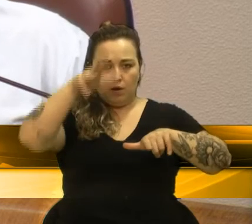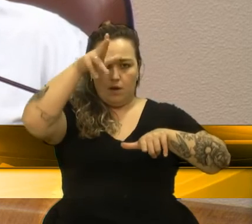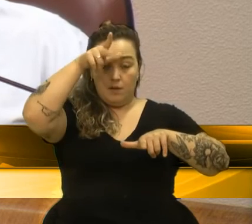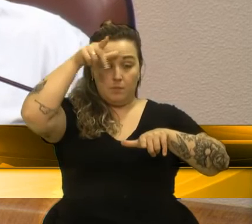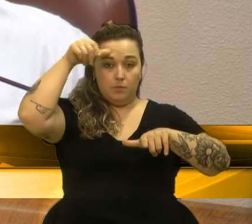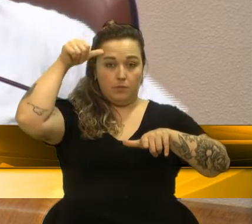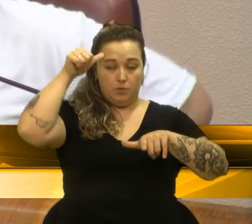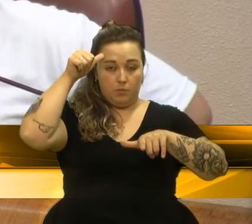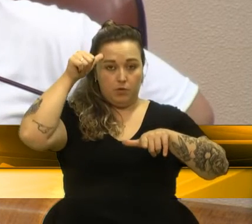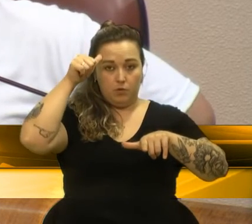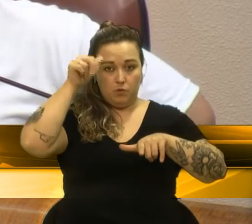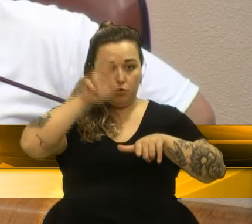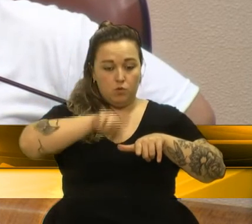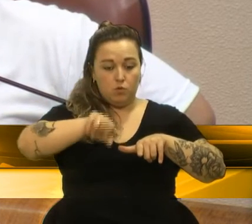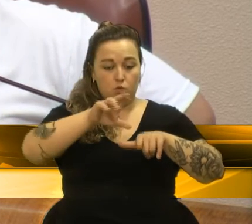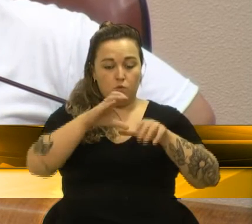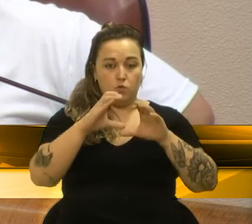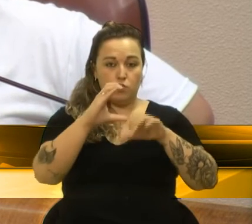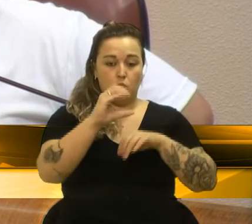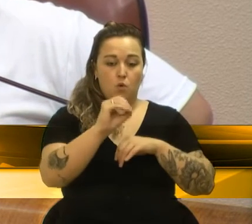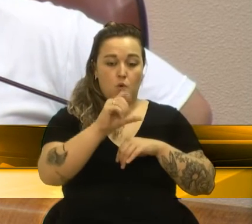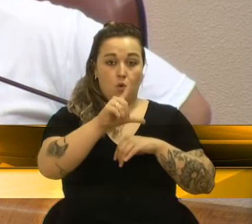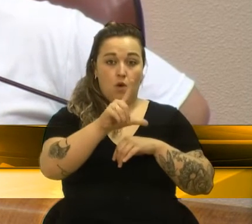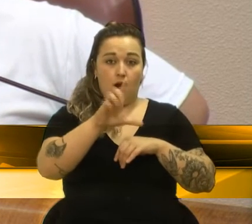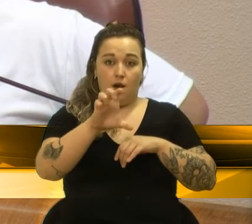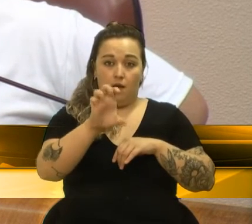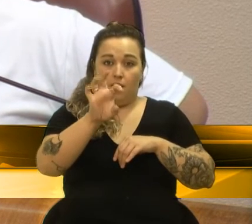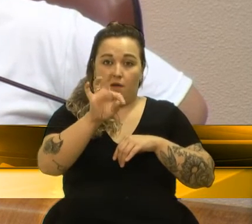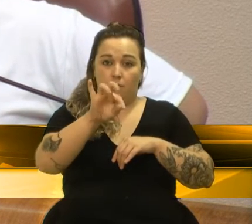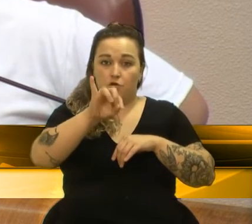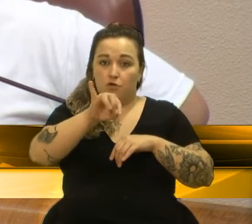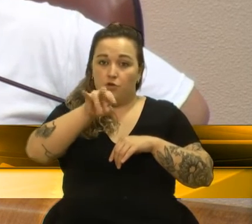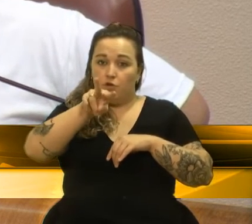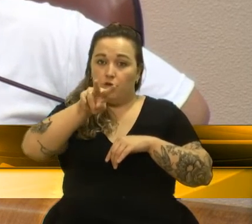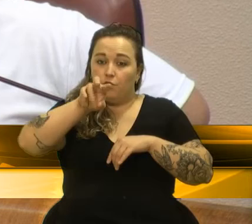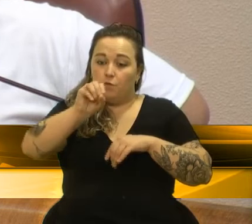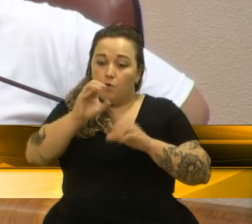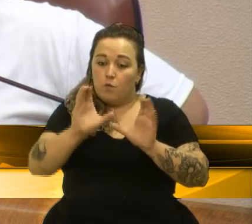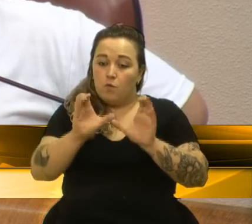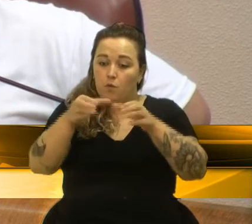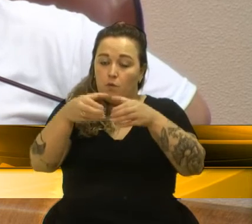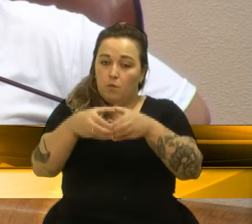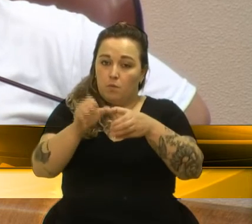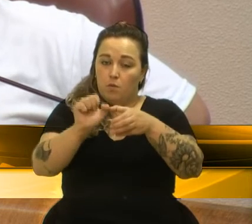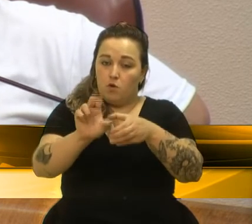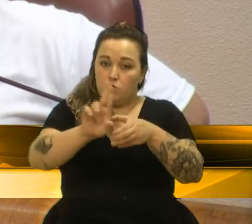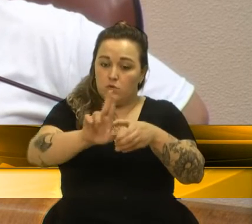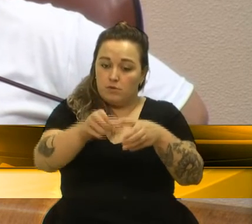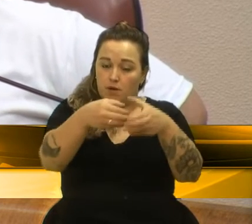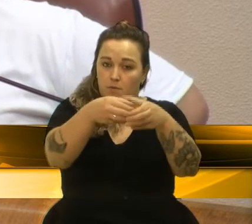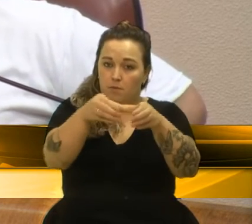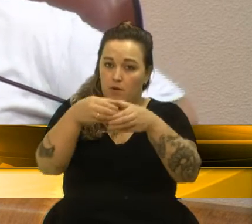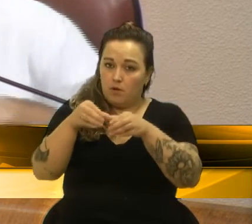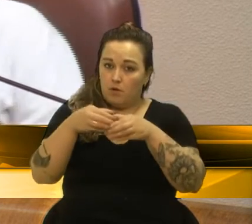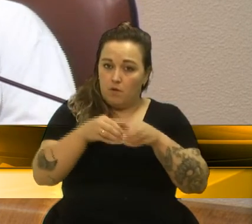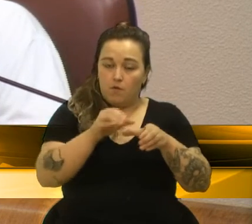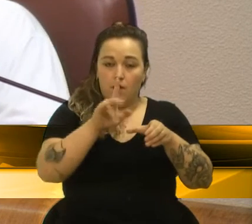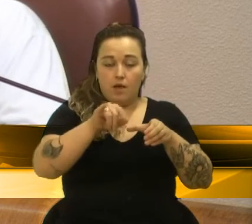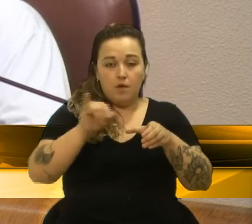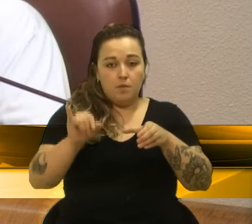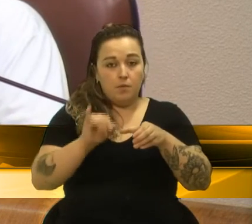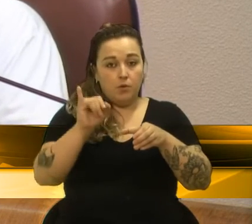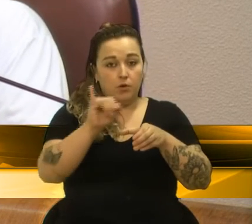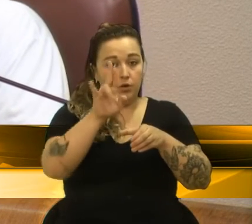frequência coletiva, tais como as praças e os logradouros públicos, pois há de se observar sempre a finalidade de tais bens, atendendo-se